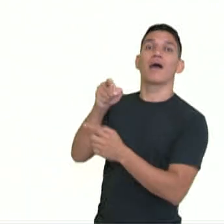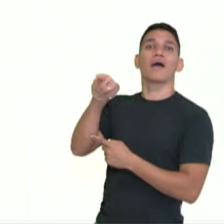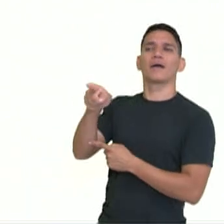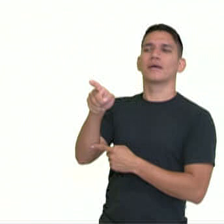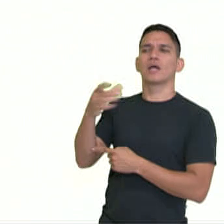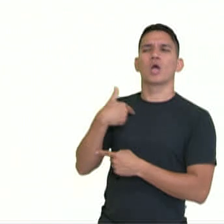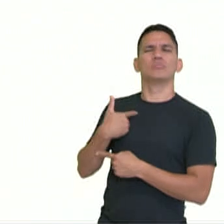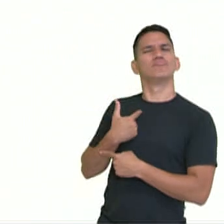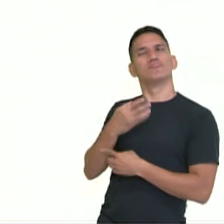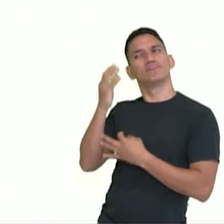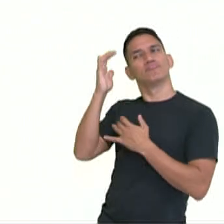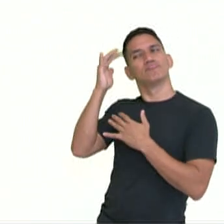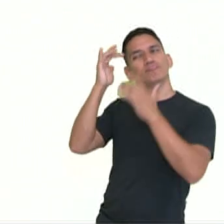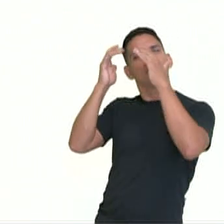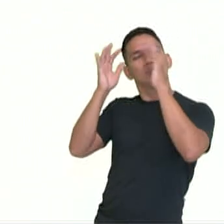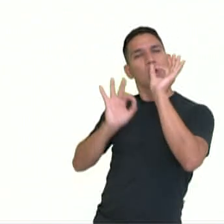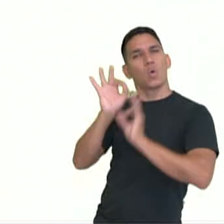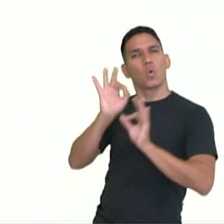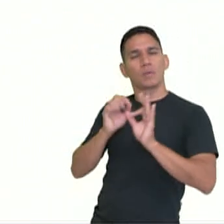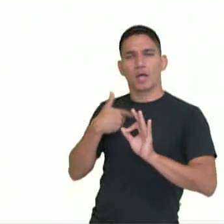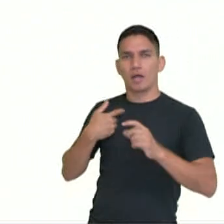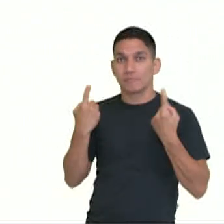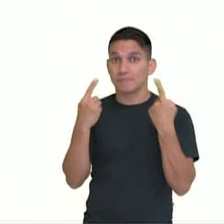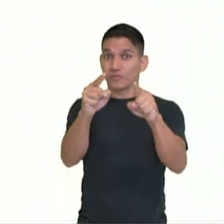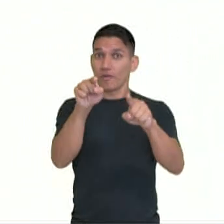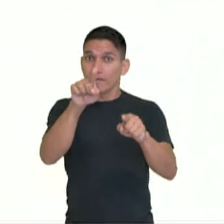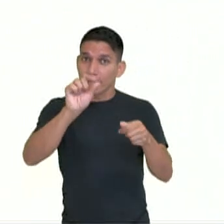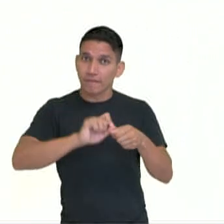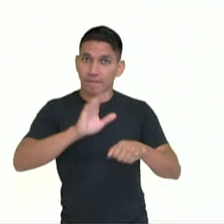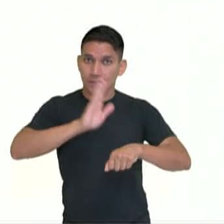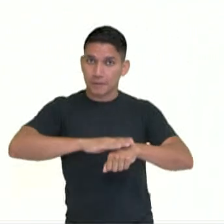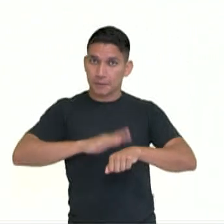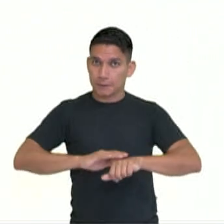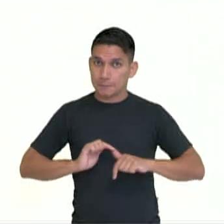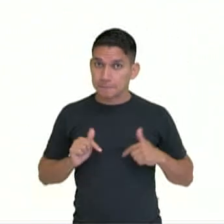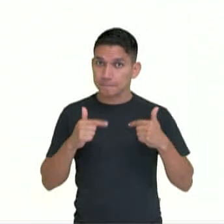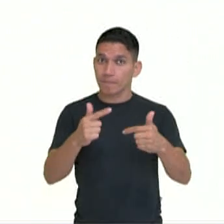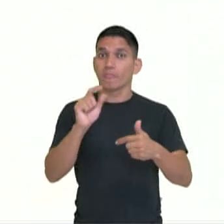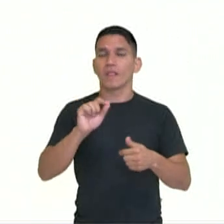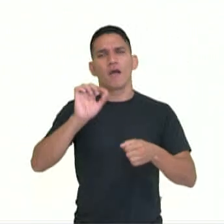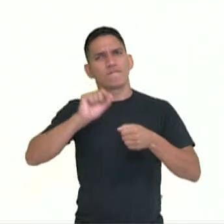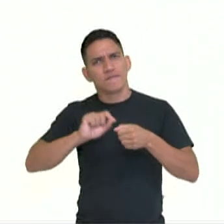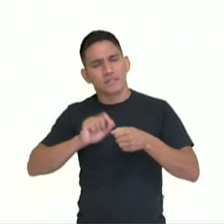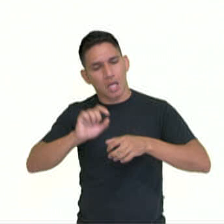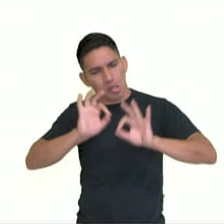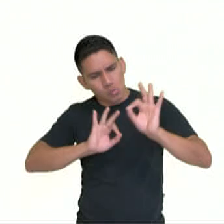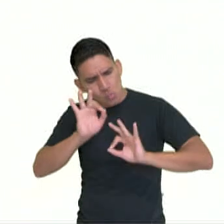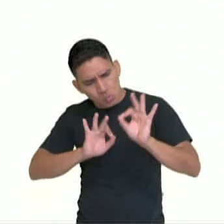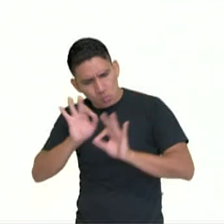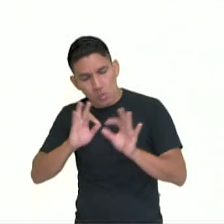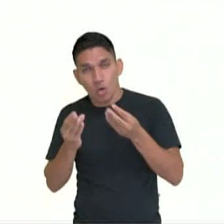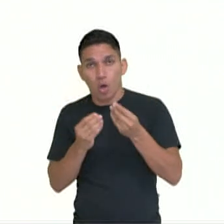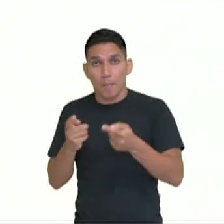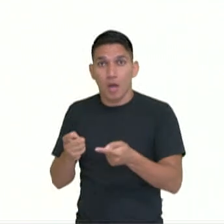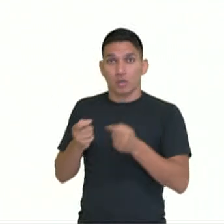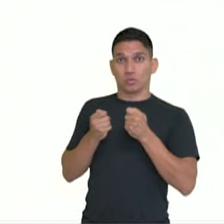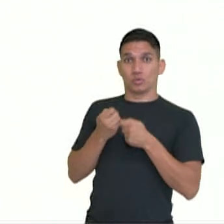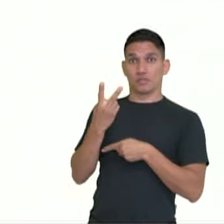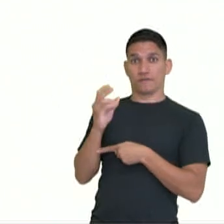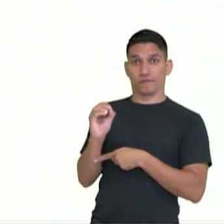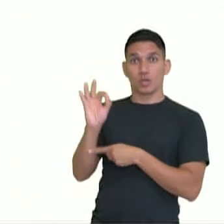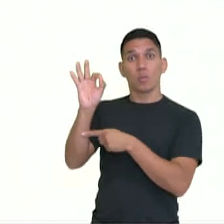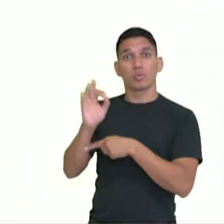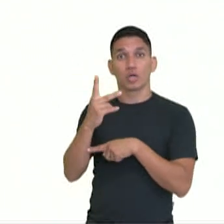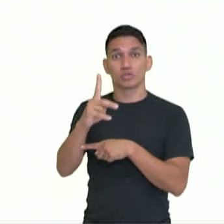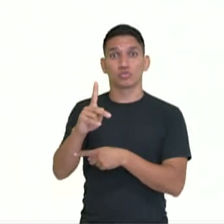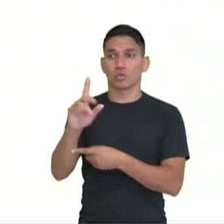como atingir isso, então eu vou deixar um desafio para vocês fazerem. Fazer um planejamento de economizar 20% da